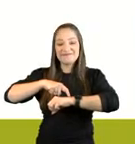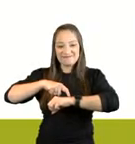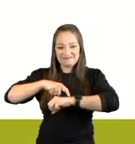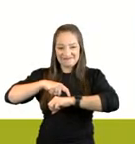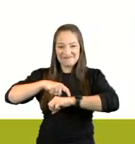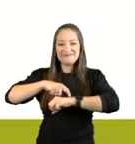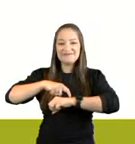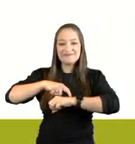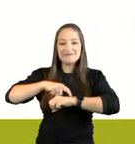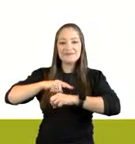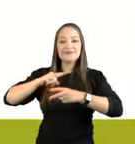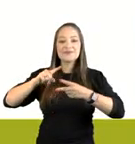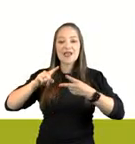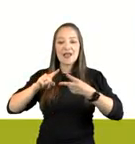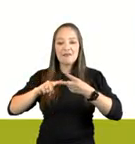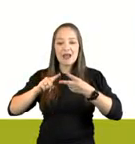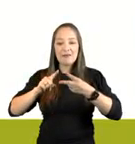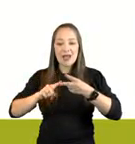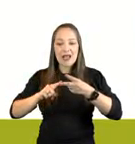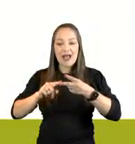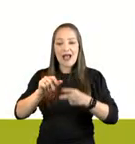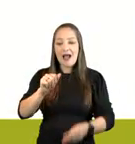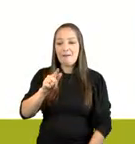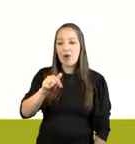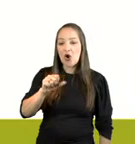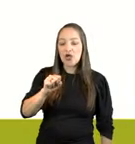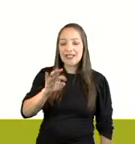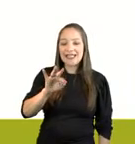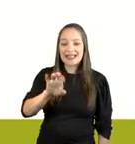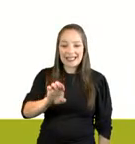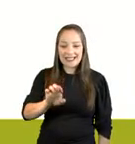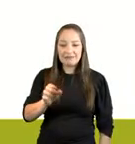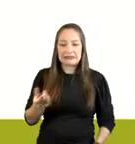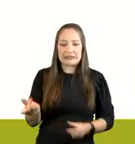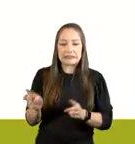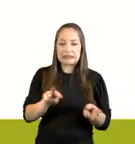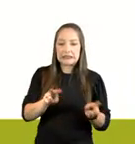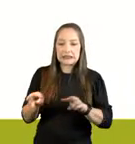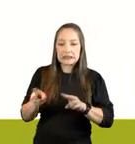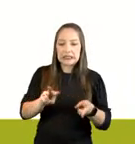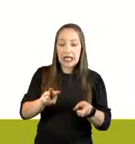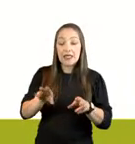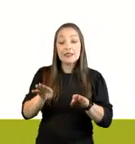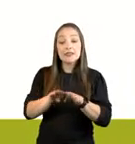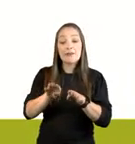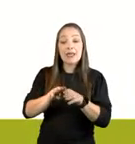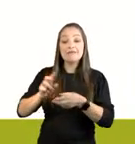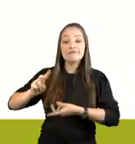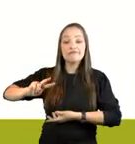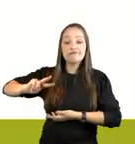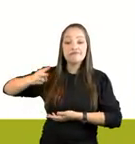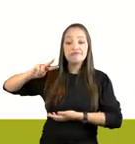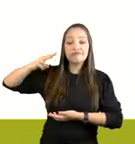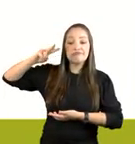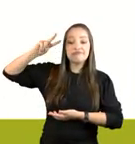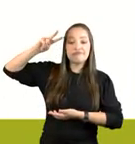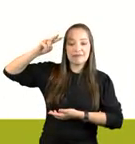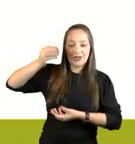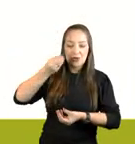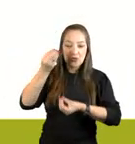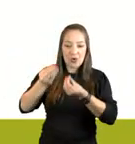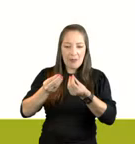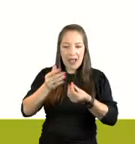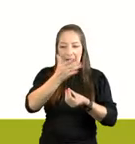recorrente e a rentabilidade. As pessoas costumam pensar que uma dessas aqui é a